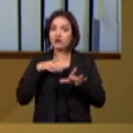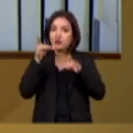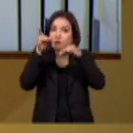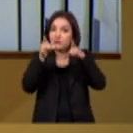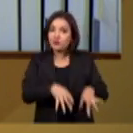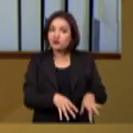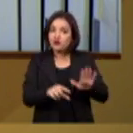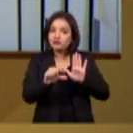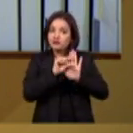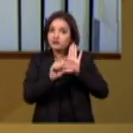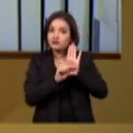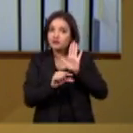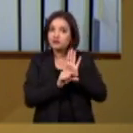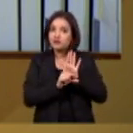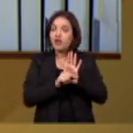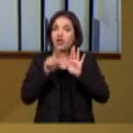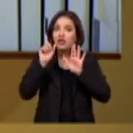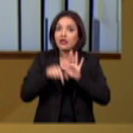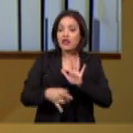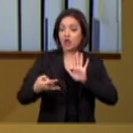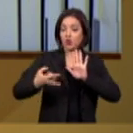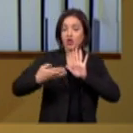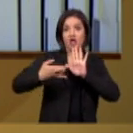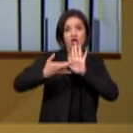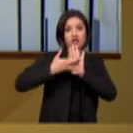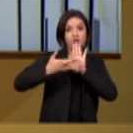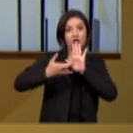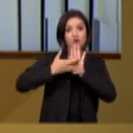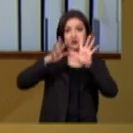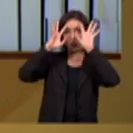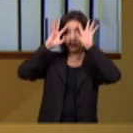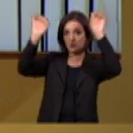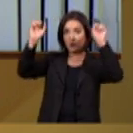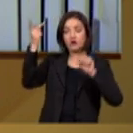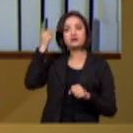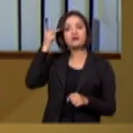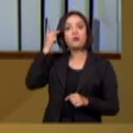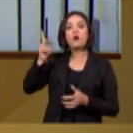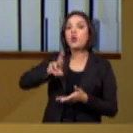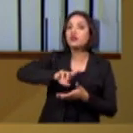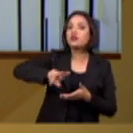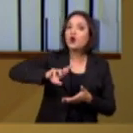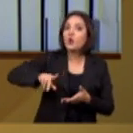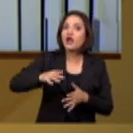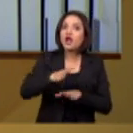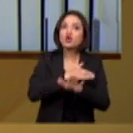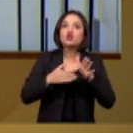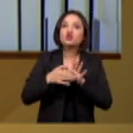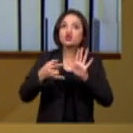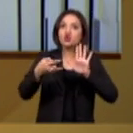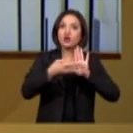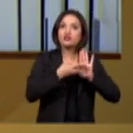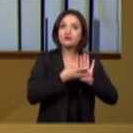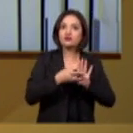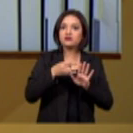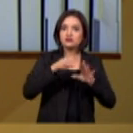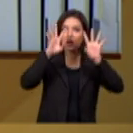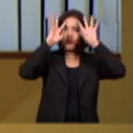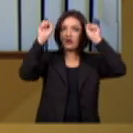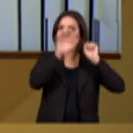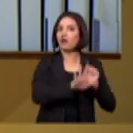dispositivos do regimento interno do tj de são paulo os regimentos internos todos os tribunais